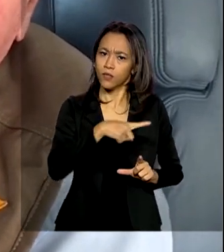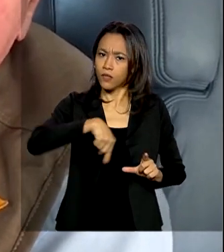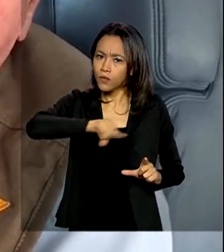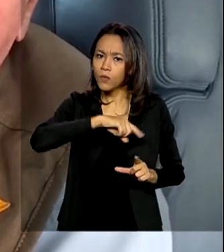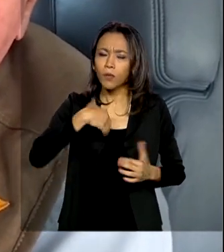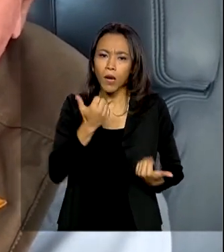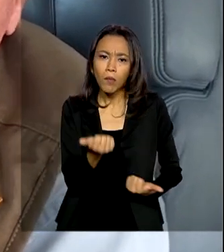nossas forças armadas.